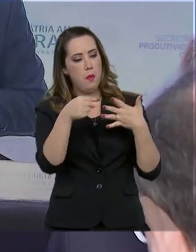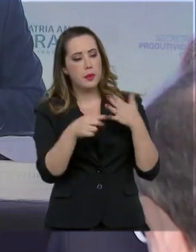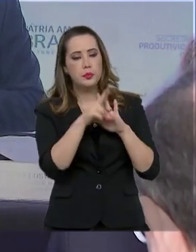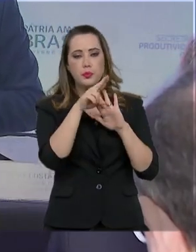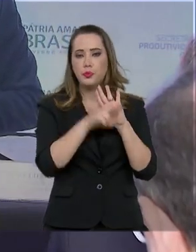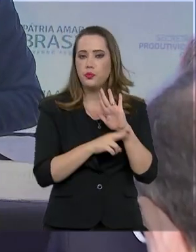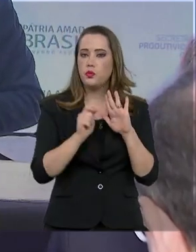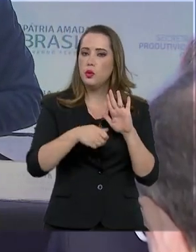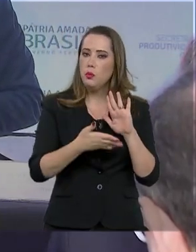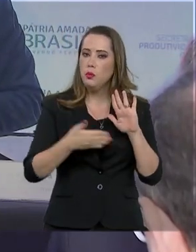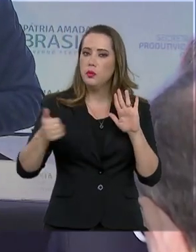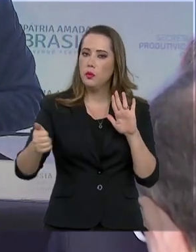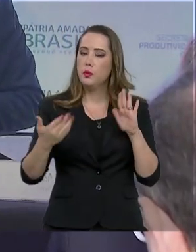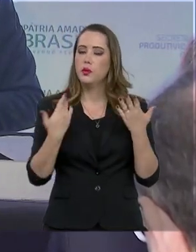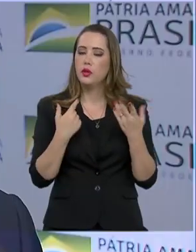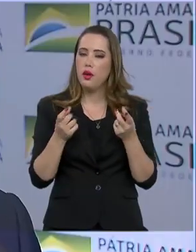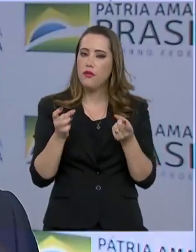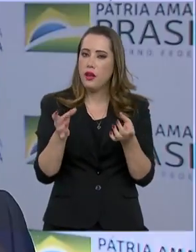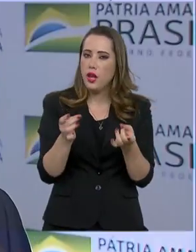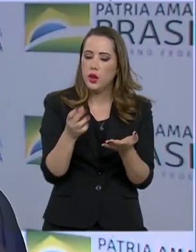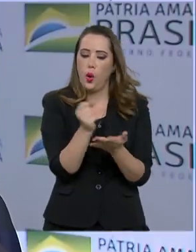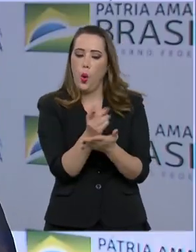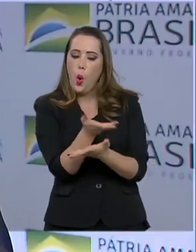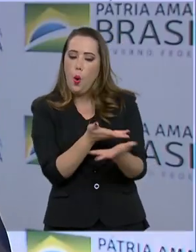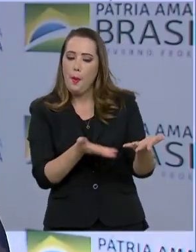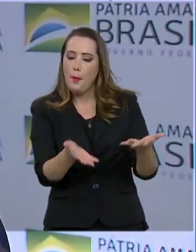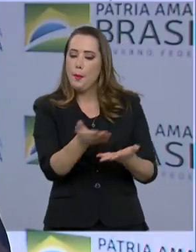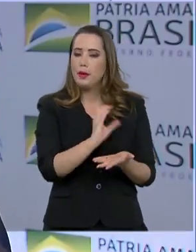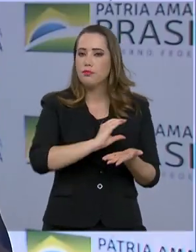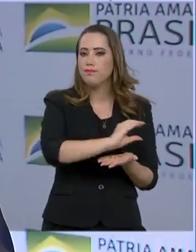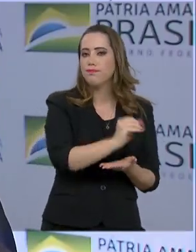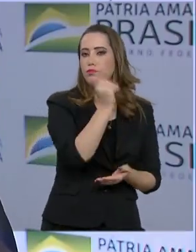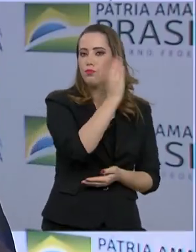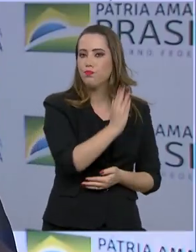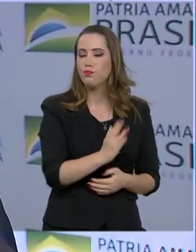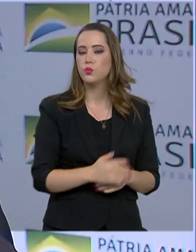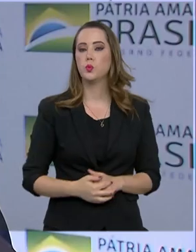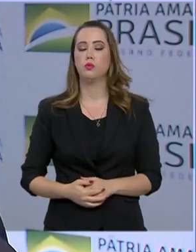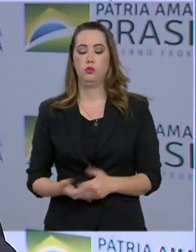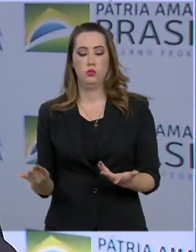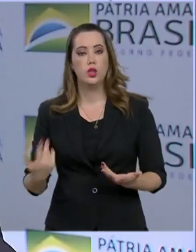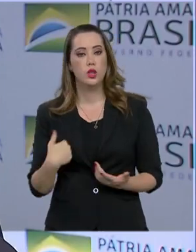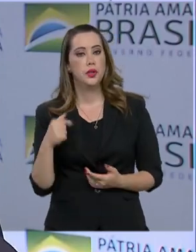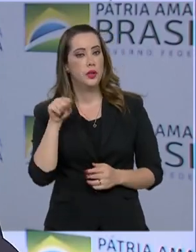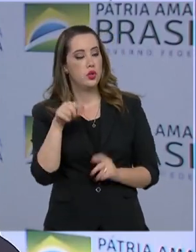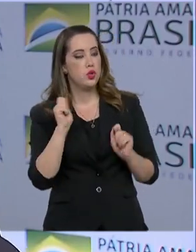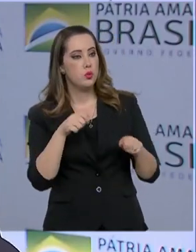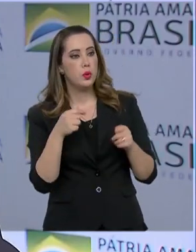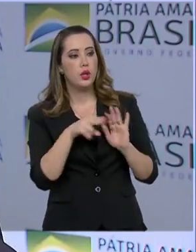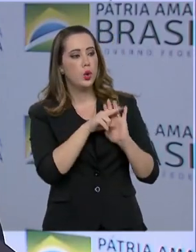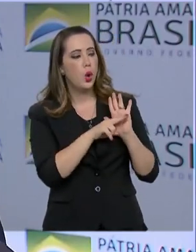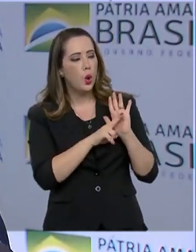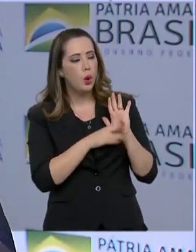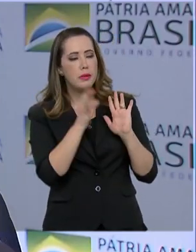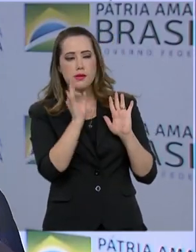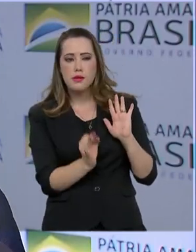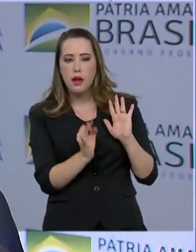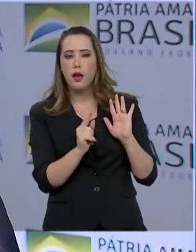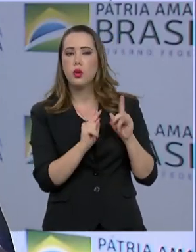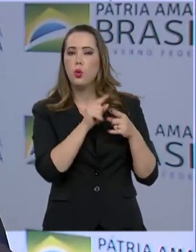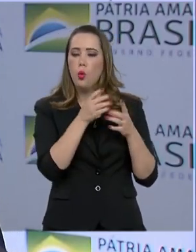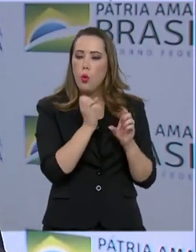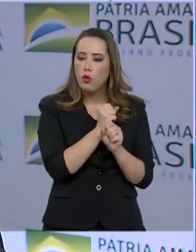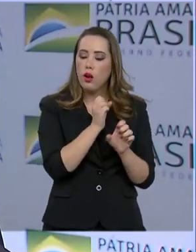o ambiente de negócios no país é uma forma e nós tratarmos cada um dos problemas com um método a com um